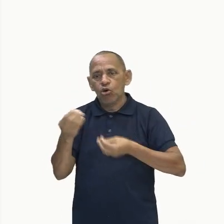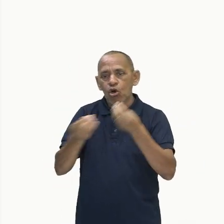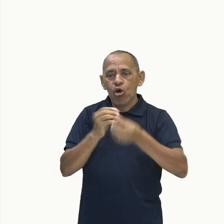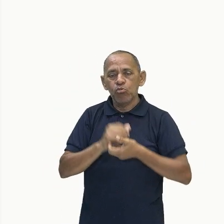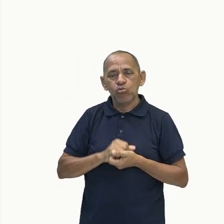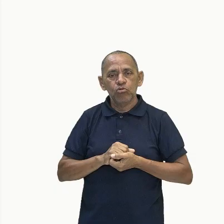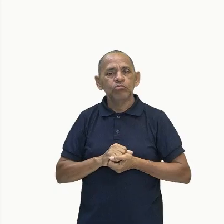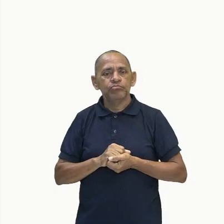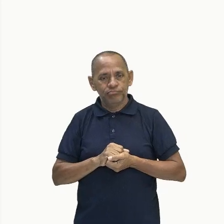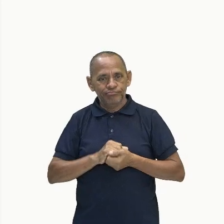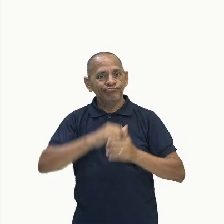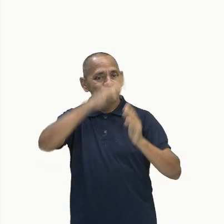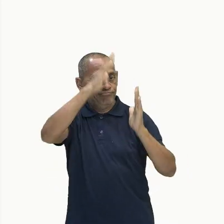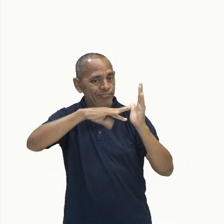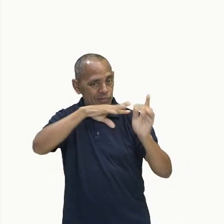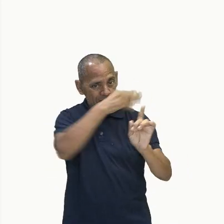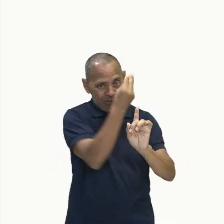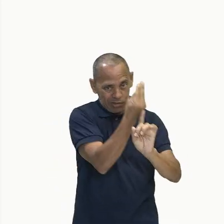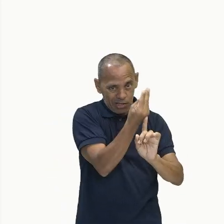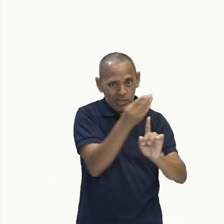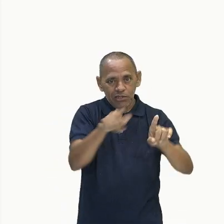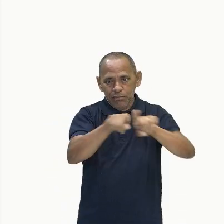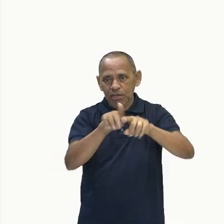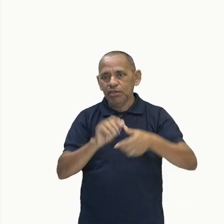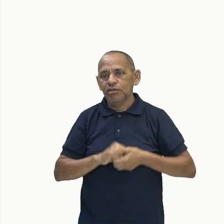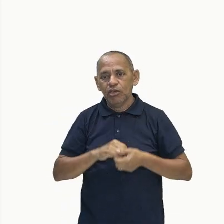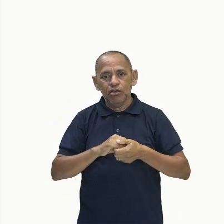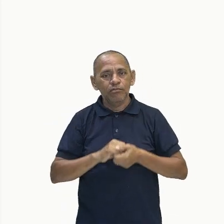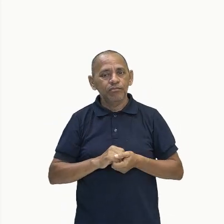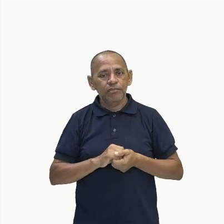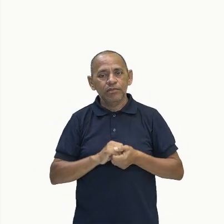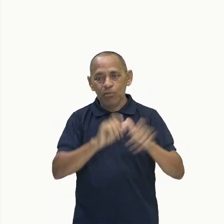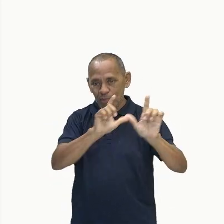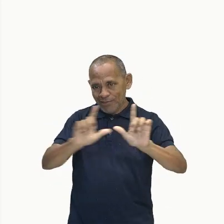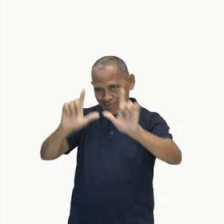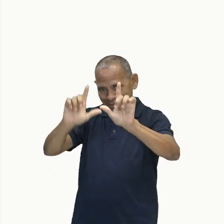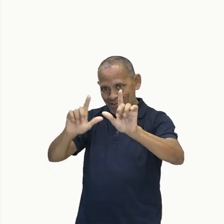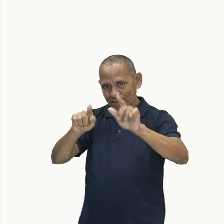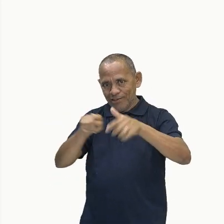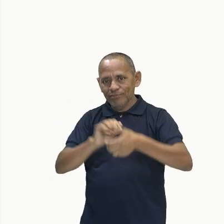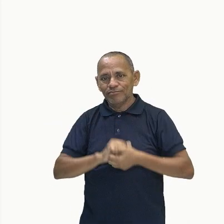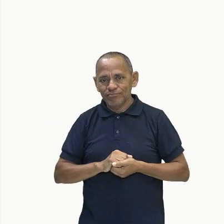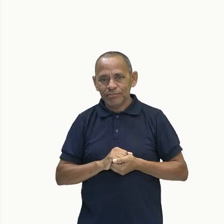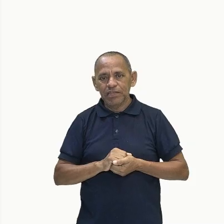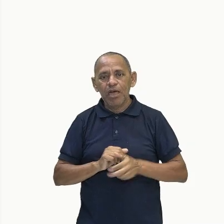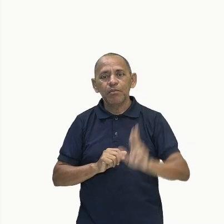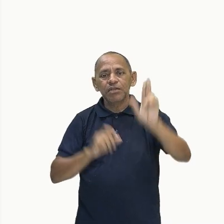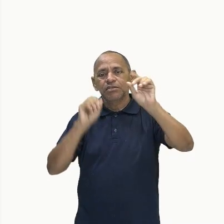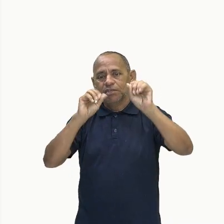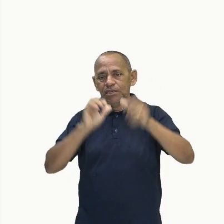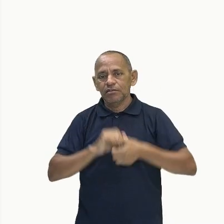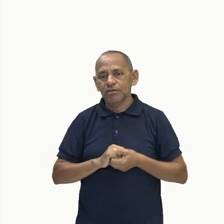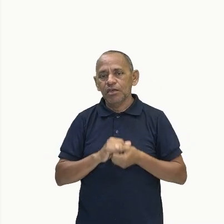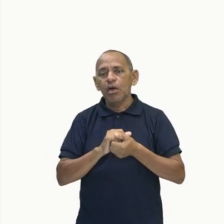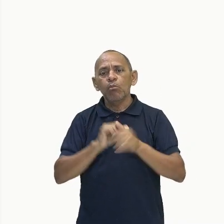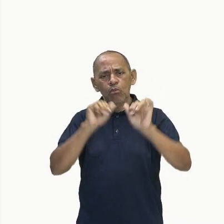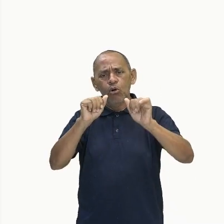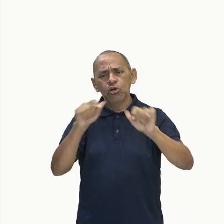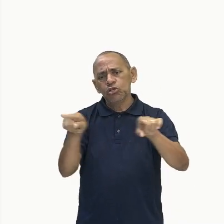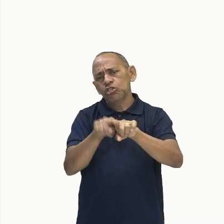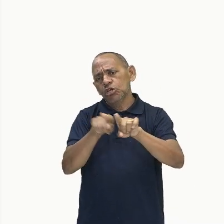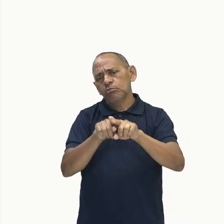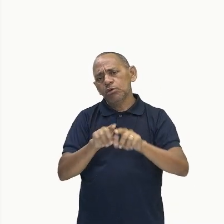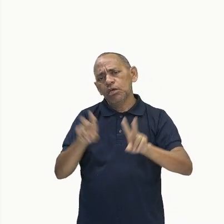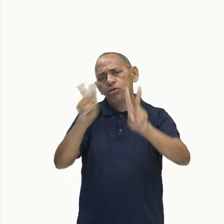tela de arte, a gente pode interpretar de uma outra forma também, porque as interpretações são muitas, Exato. São possíveis. Então, também pode ser aí a questão